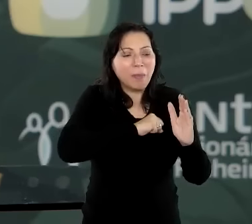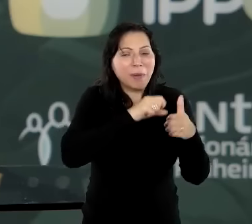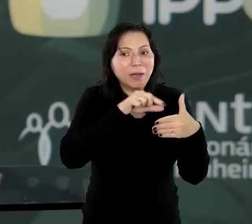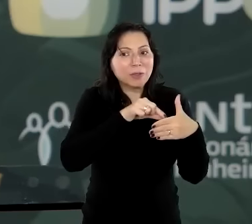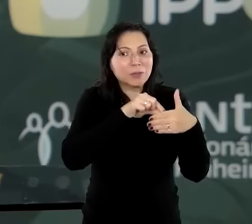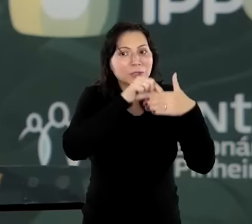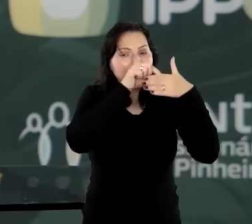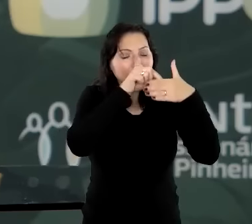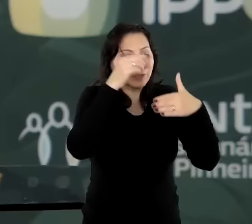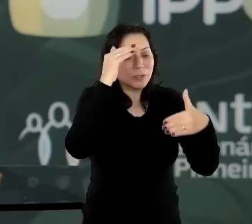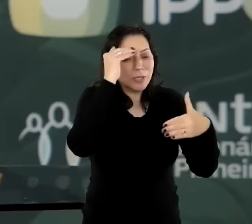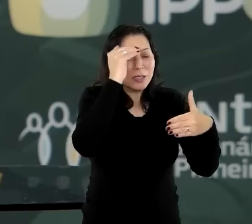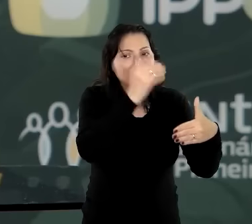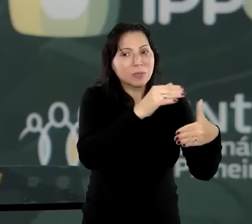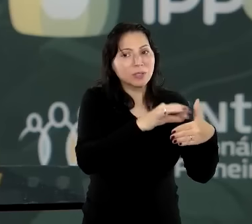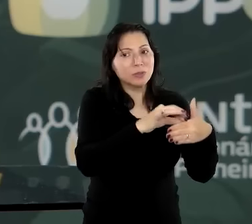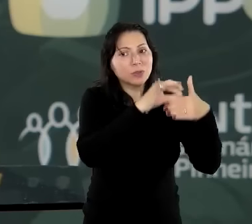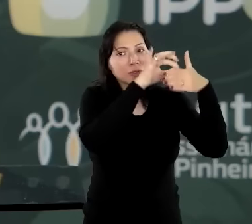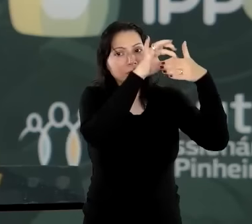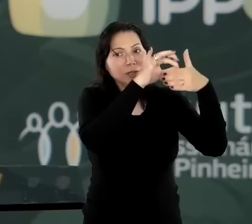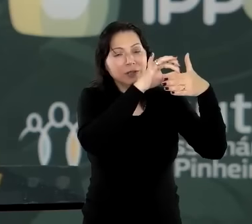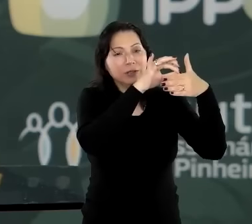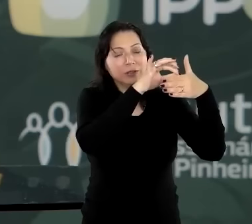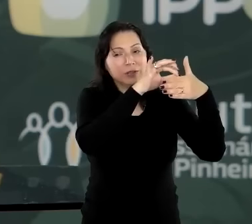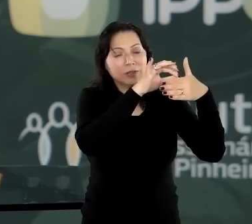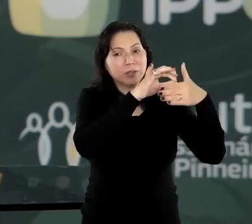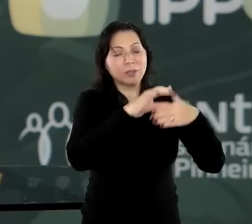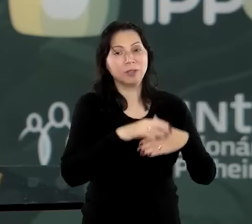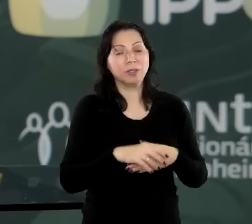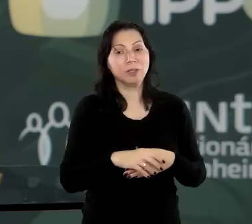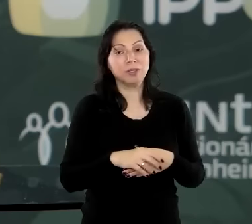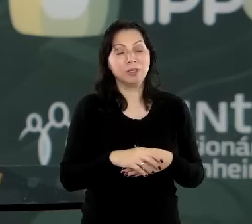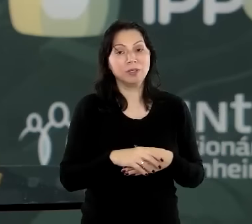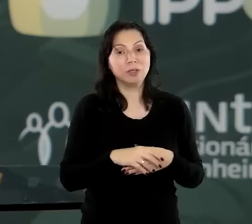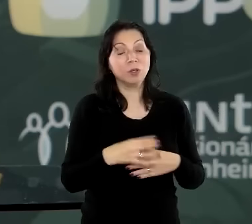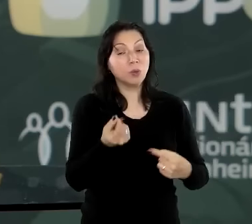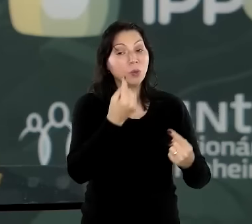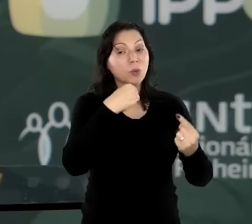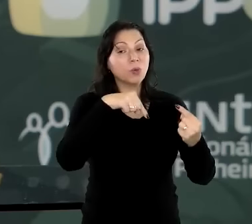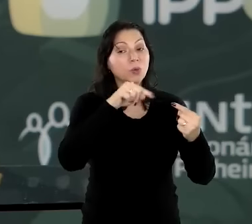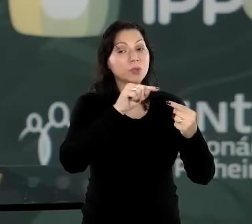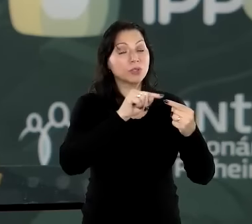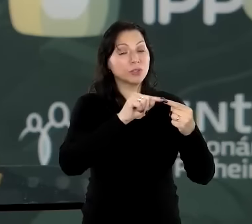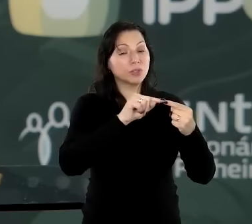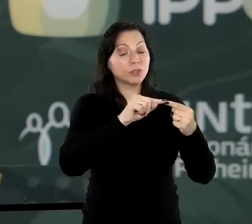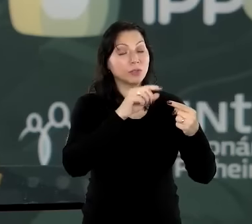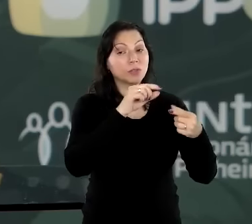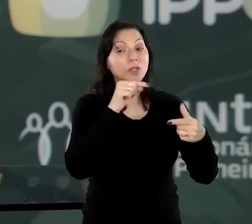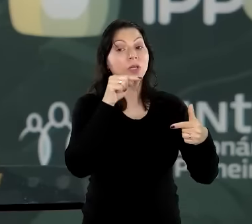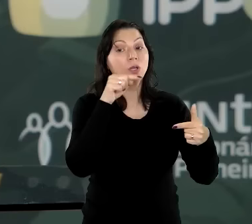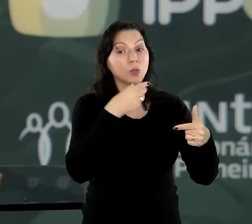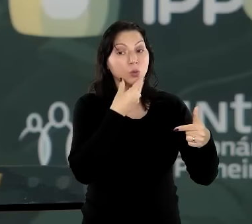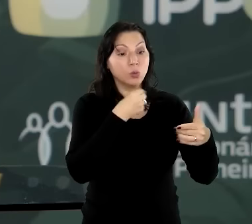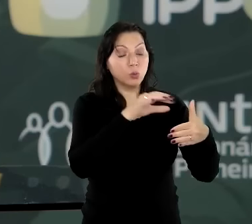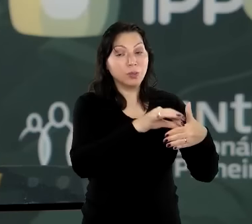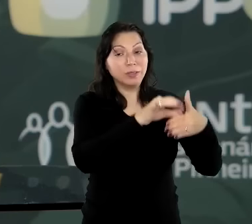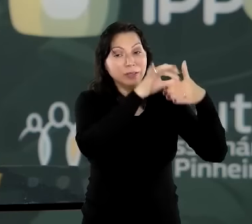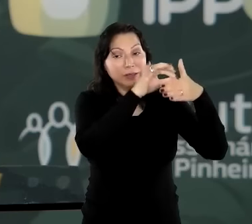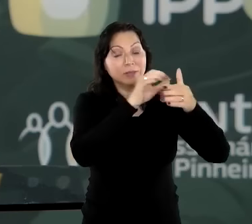respeite a liderança, obedeça a liderança, se submeta à liderança, para que esta liderança não faça a obra de Deus gemendo.